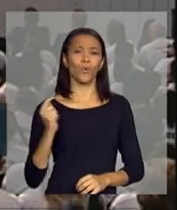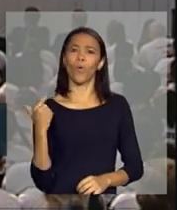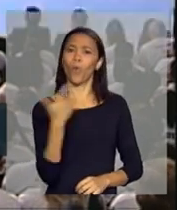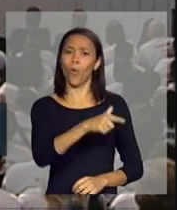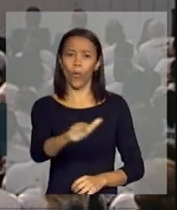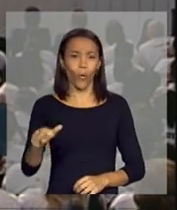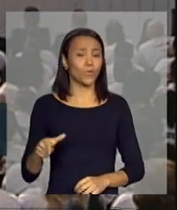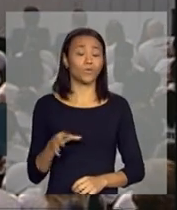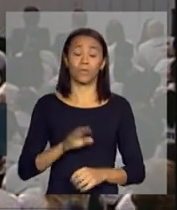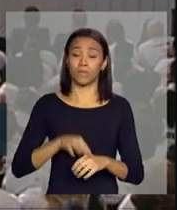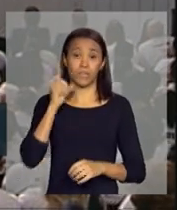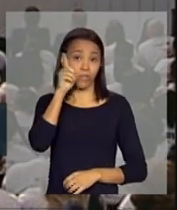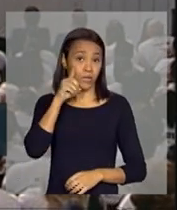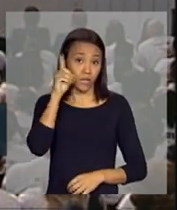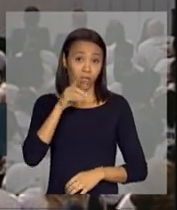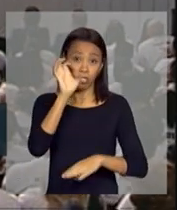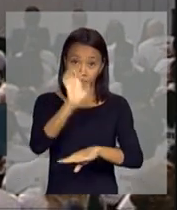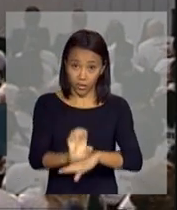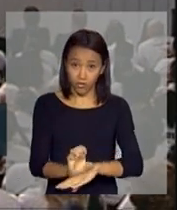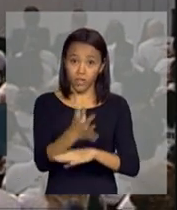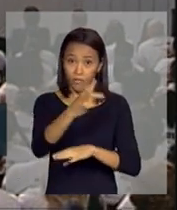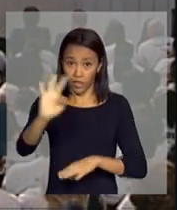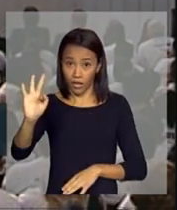federais e estaduais aqui presentes,